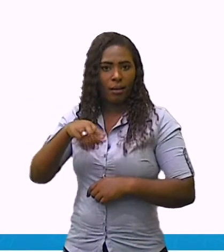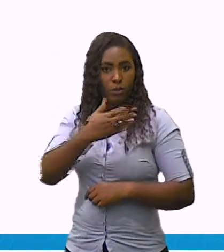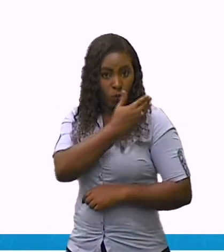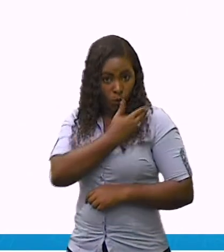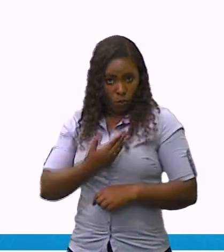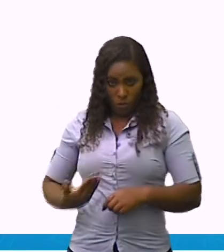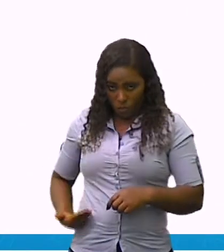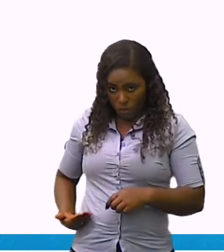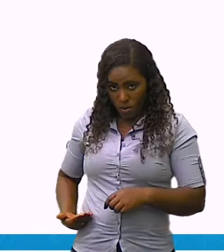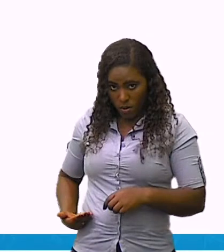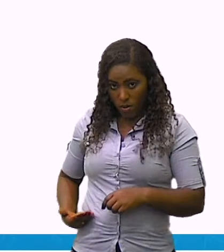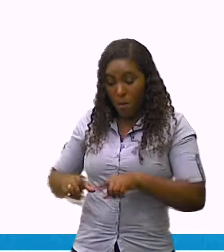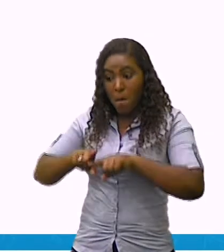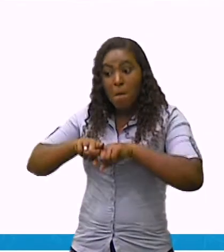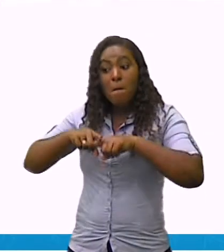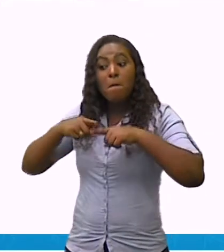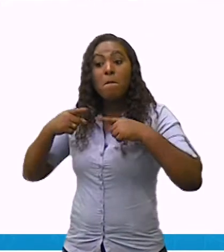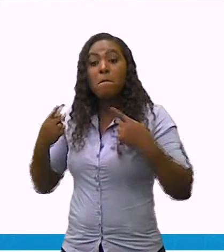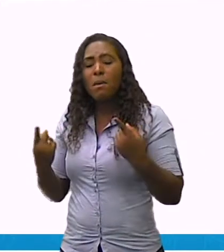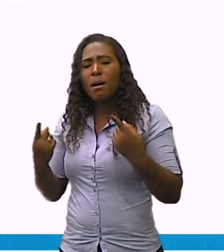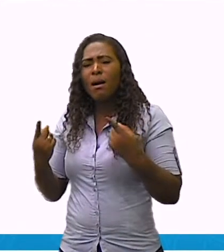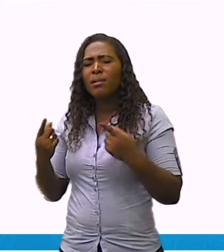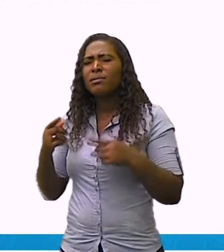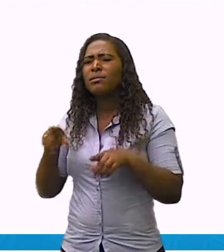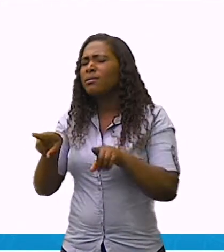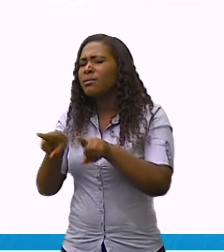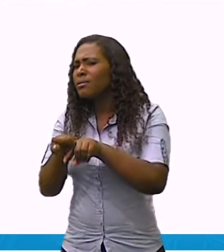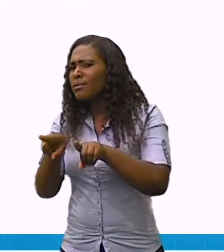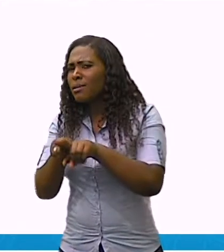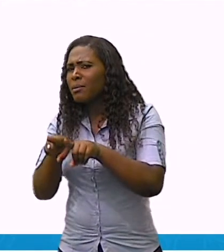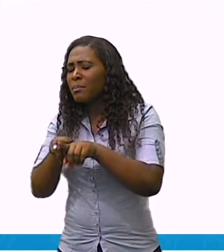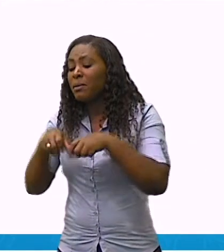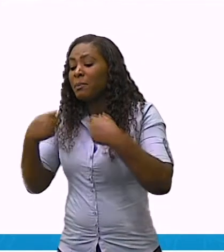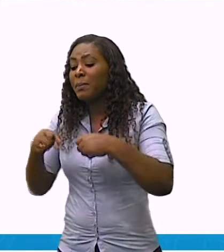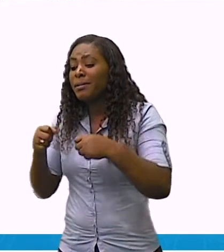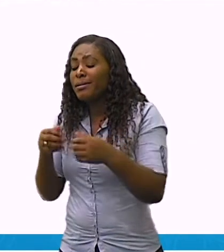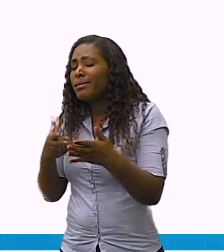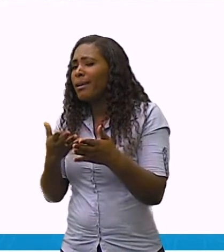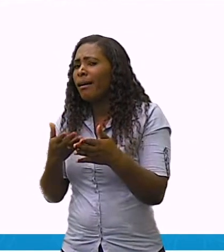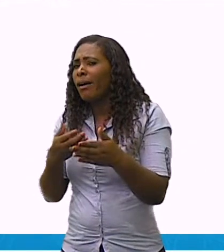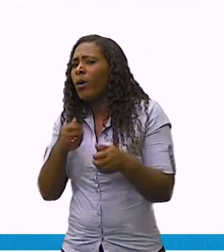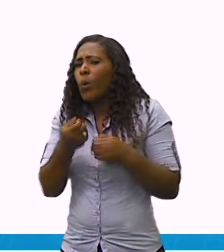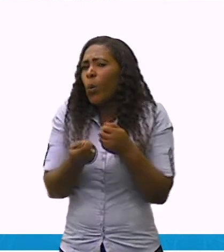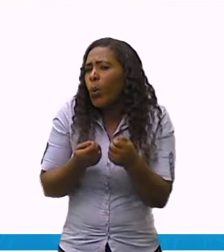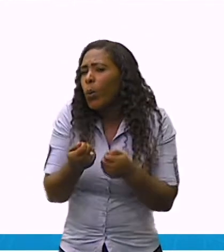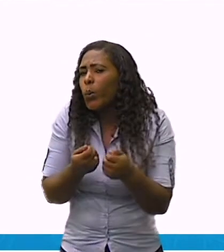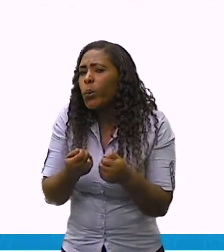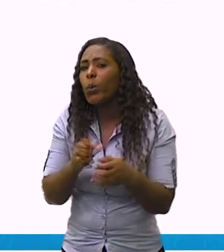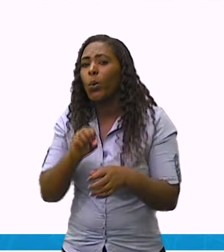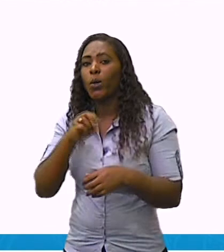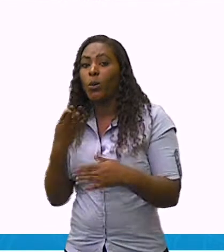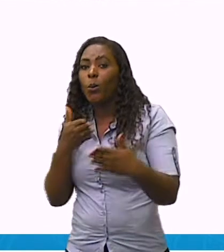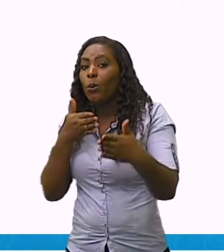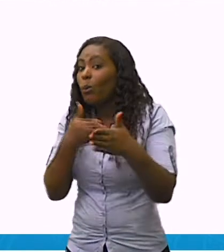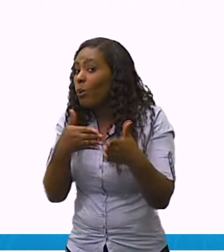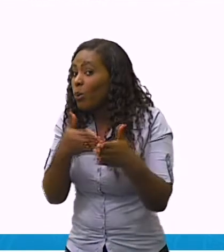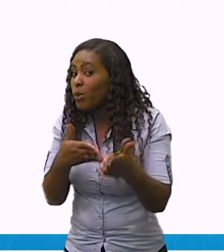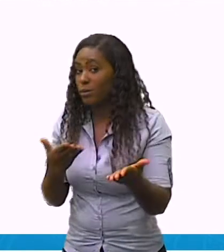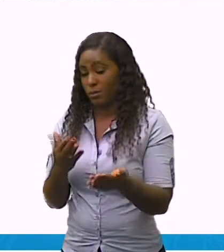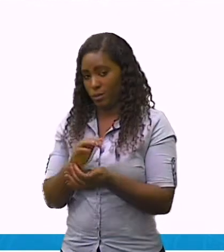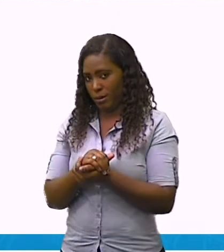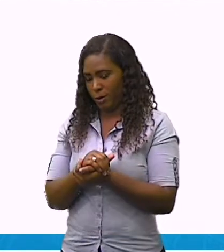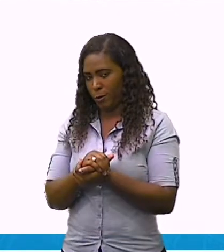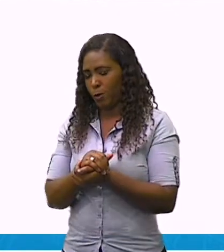são espaços privados. Nestes ambientes, as pessoas possuem acesso mediante